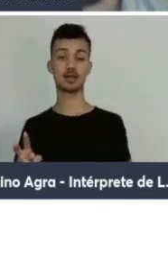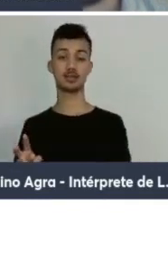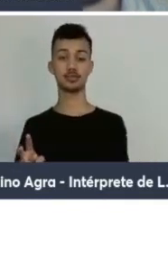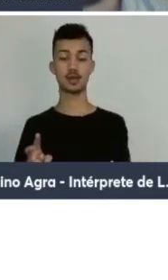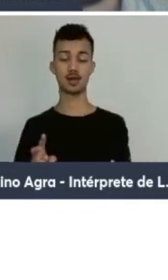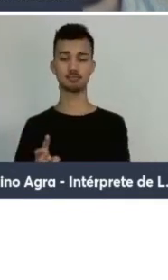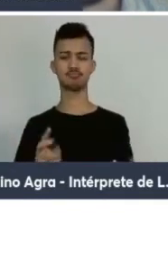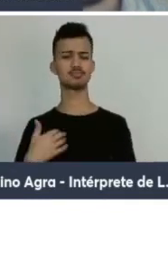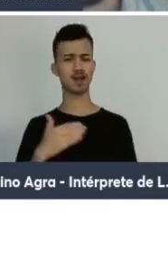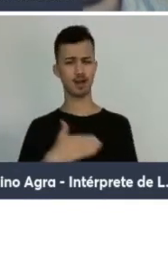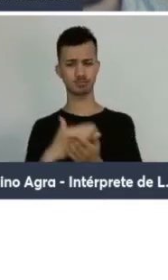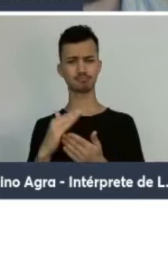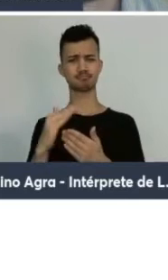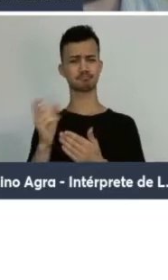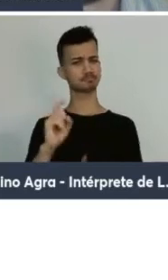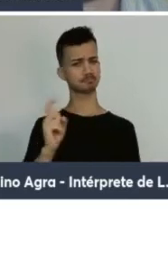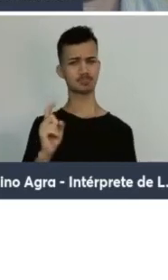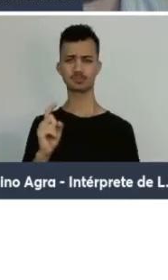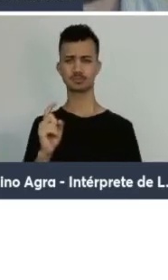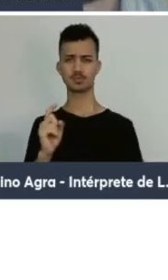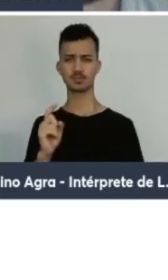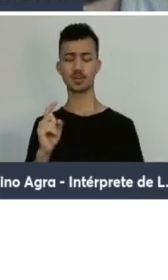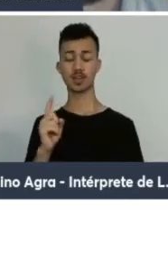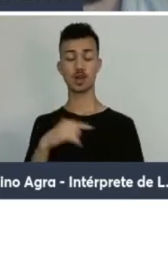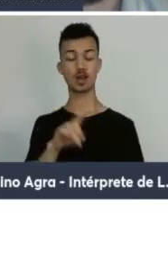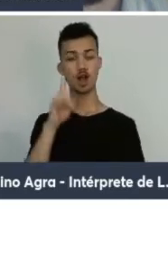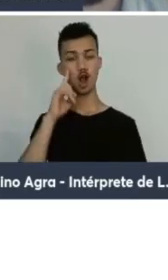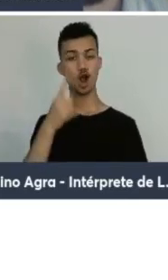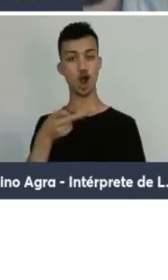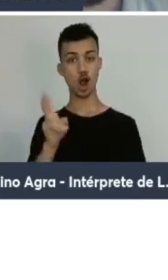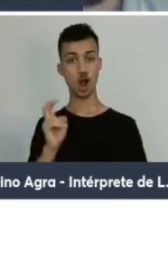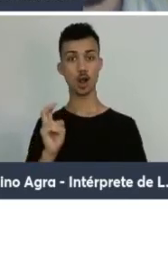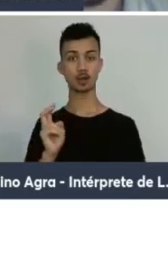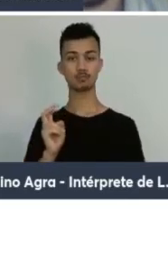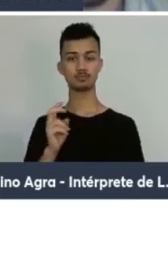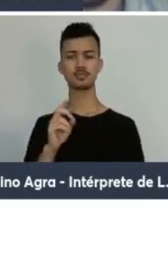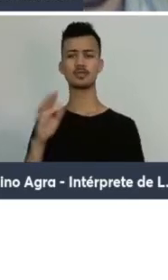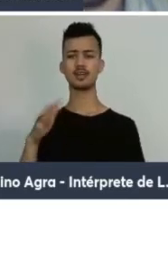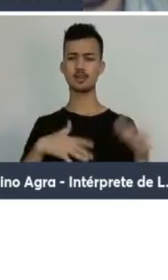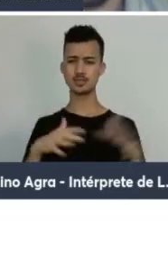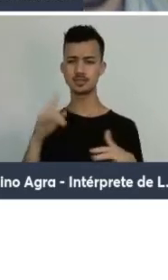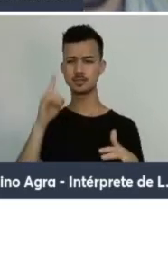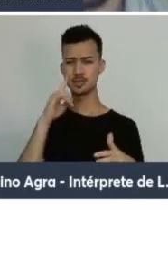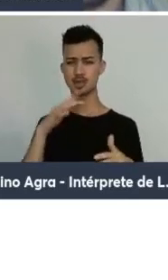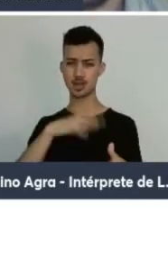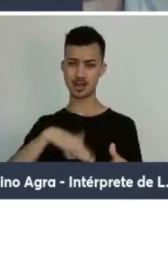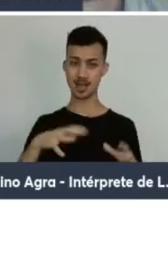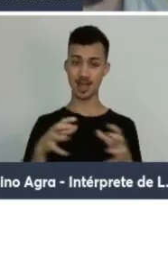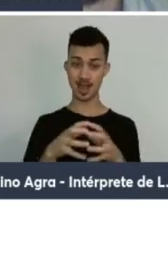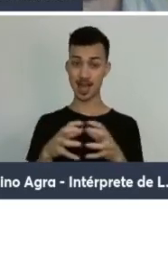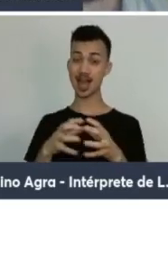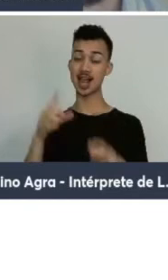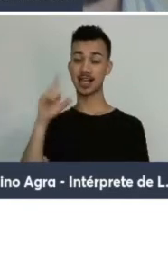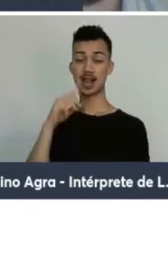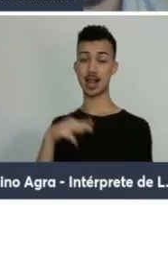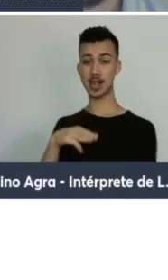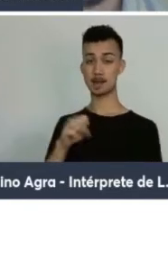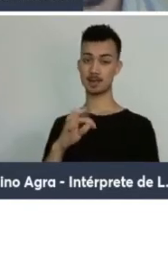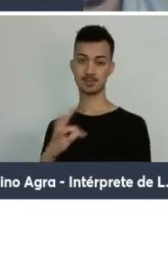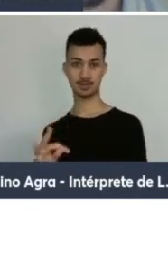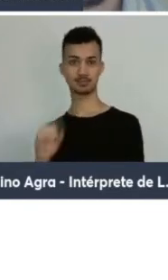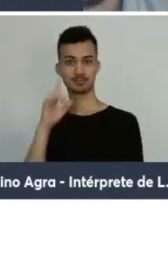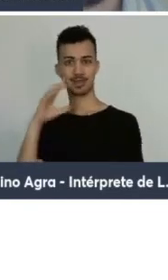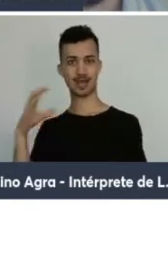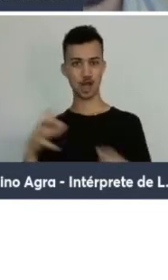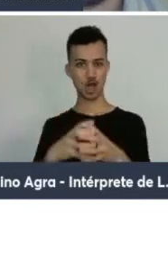discutia as questões políticas. E nessa época, inclusive, começou a articulação para construir o Partido dos Trabalhadores. Né?